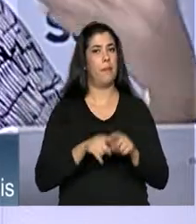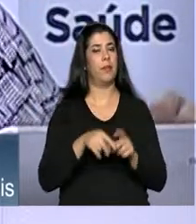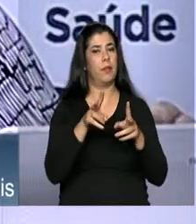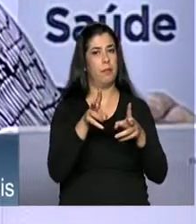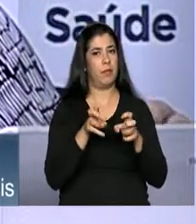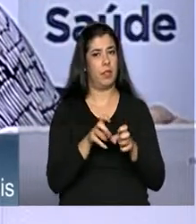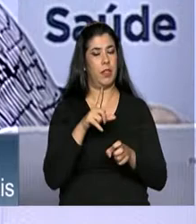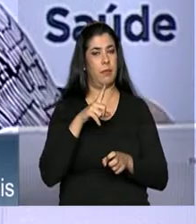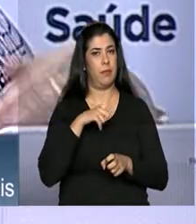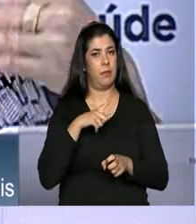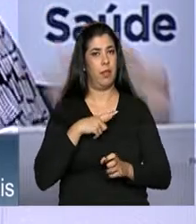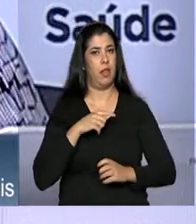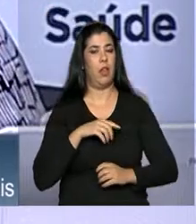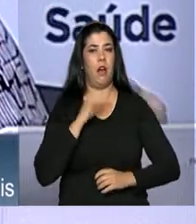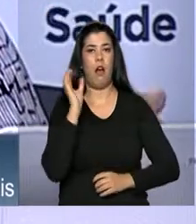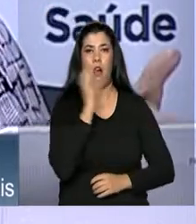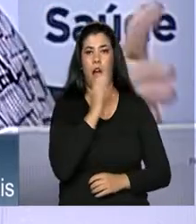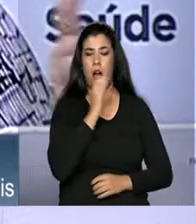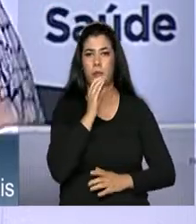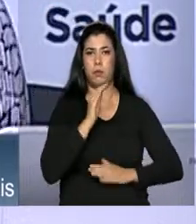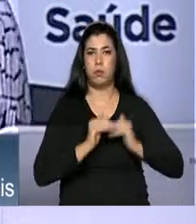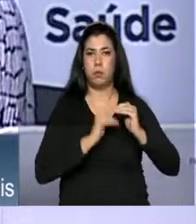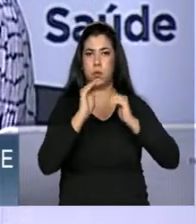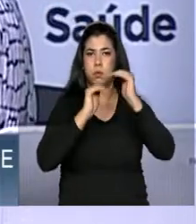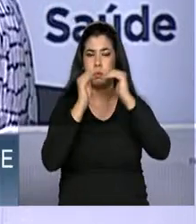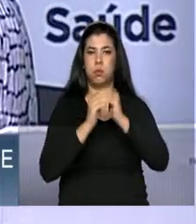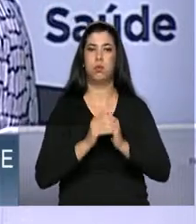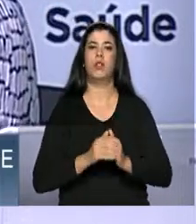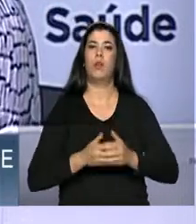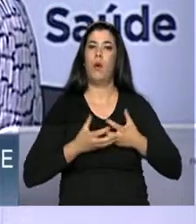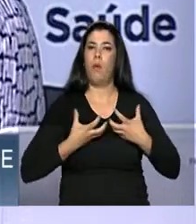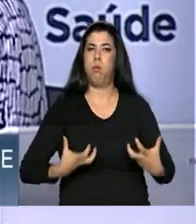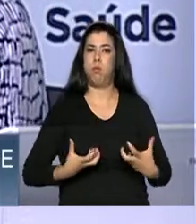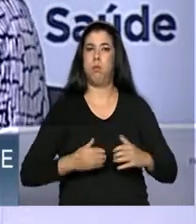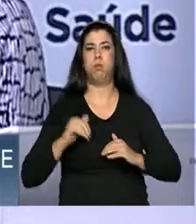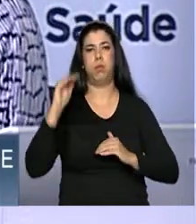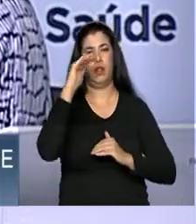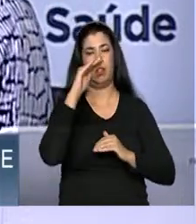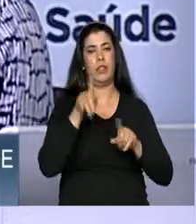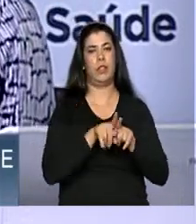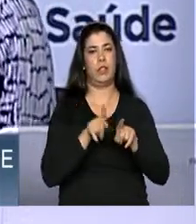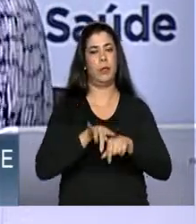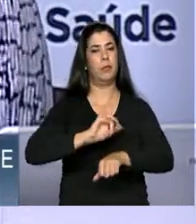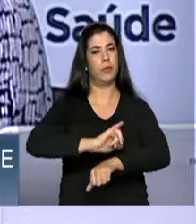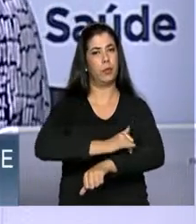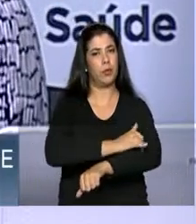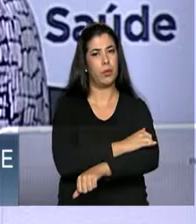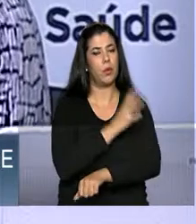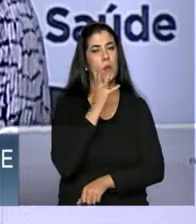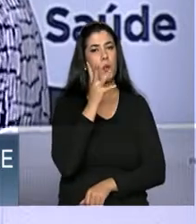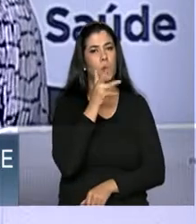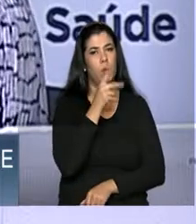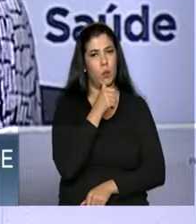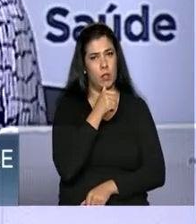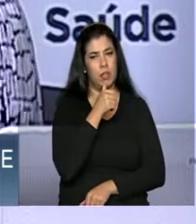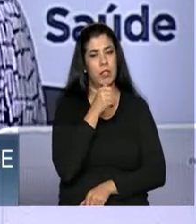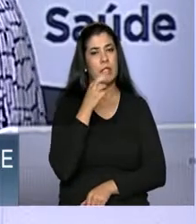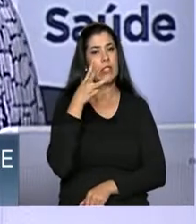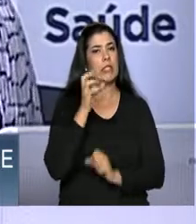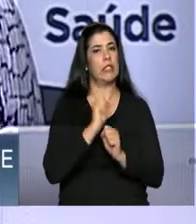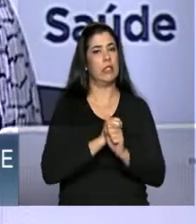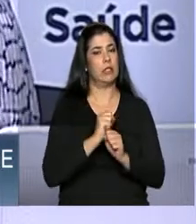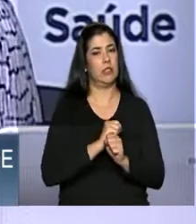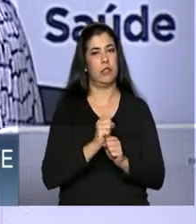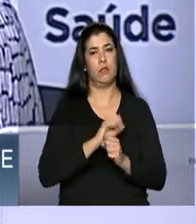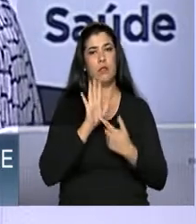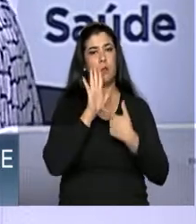ritmo de crescimento do excesso de peso, ele está mais lento, e da obesidade há 3 anos que a gente está